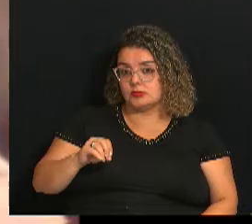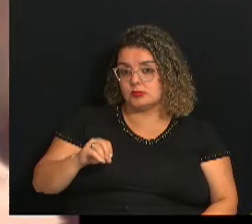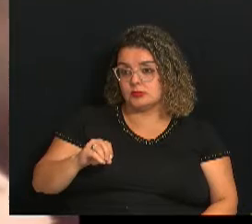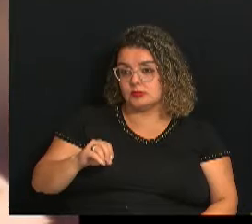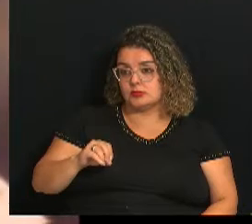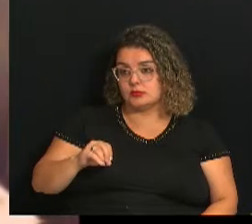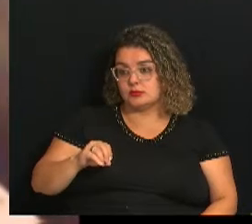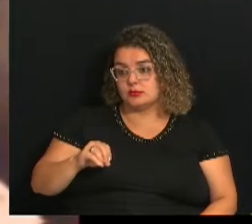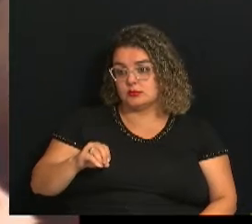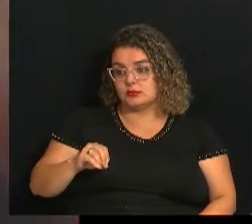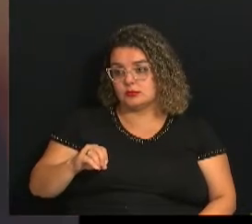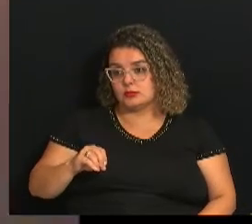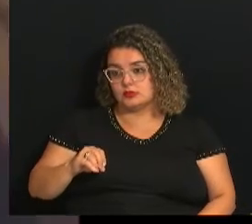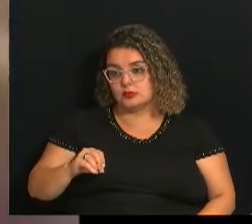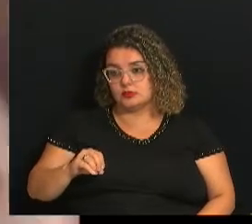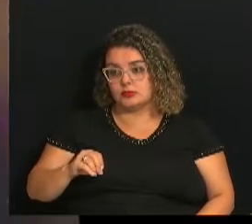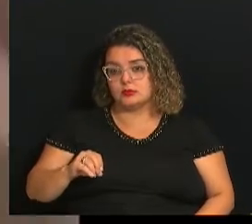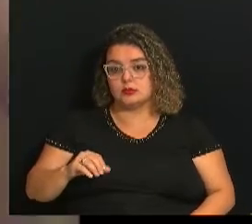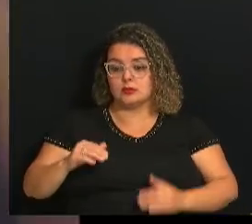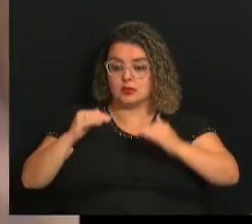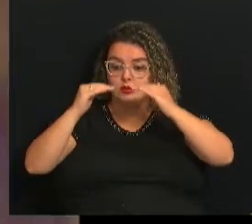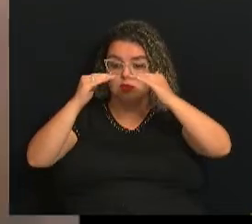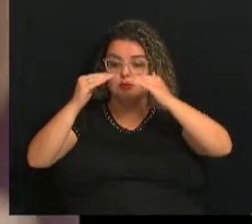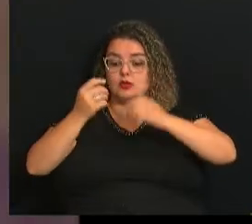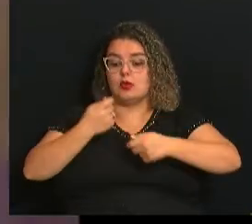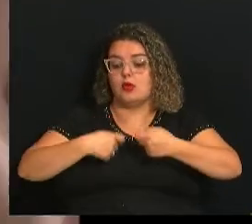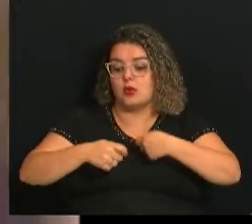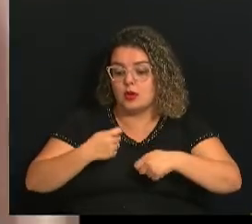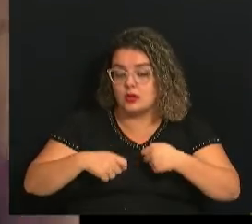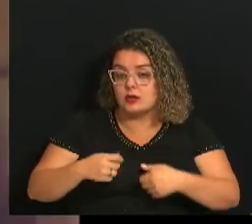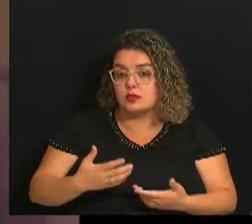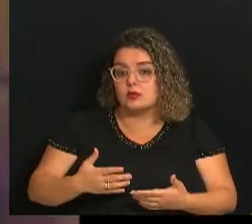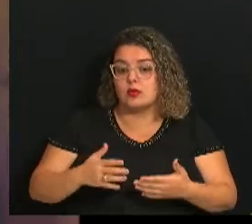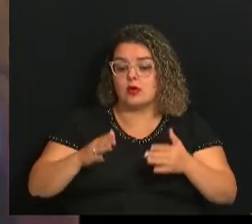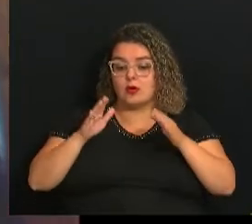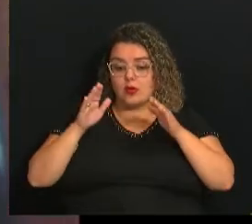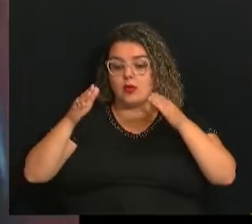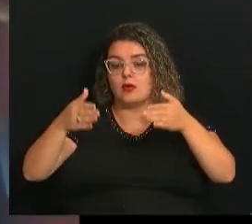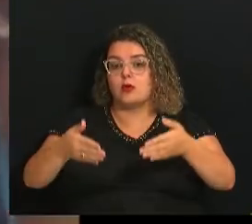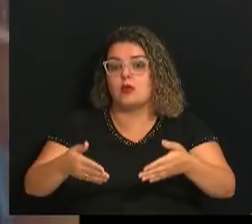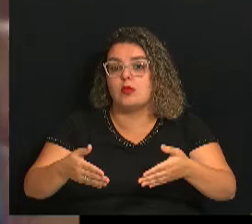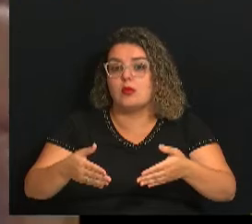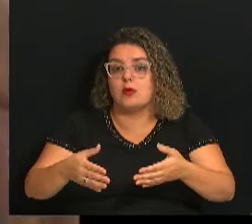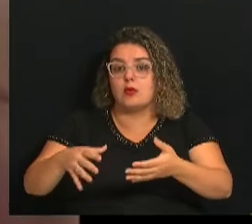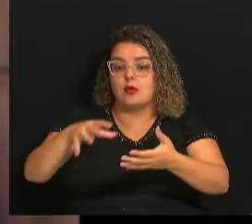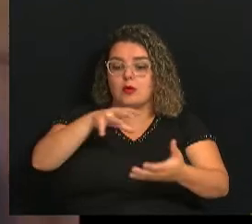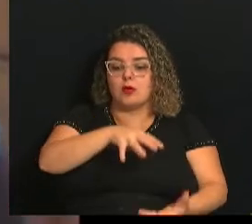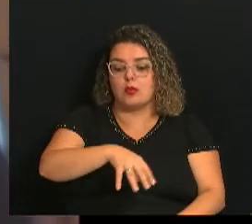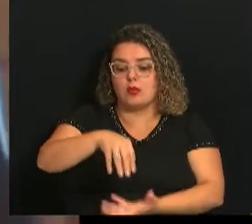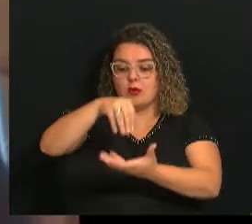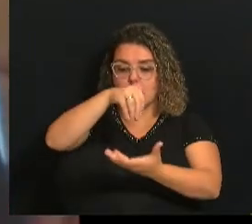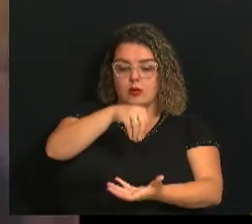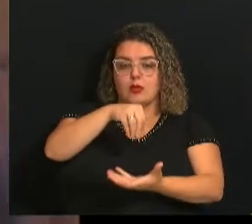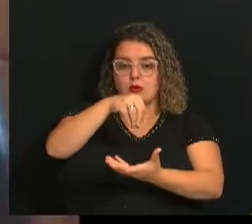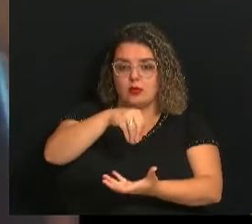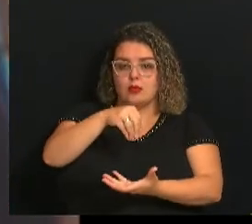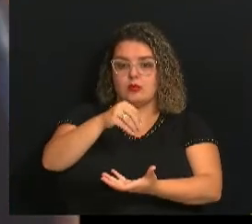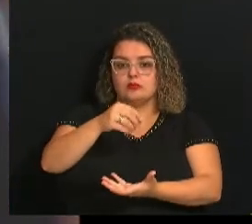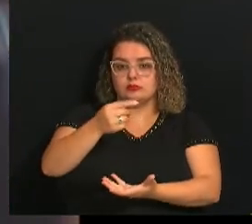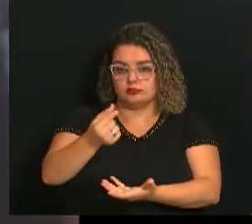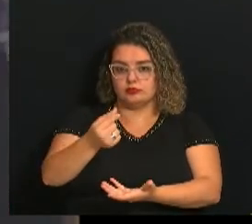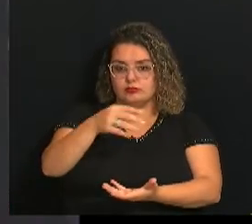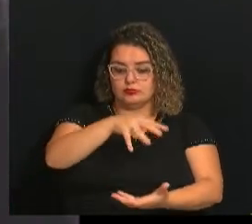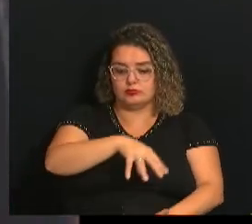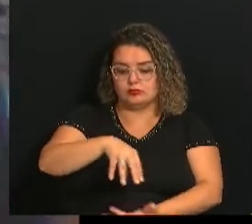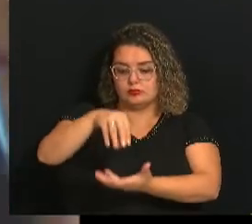das camadas dirigentes e principalmente aquelas ligadas ao capital. Tem uma frase que é muito usada quando a gente